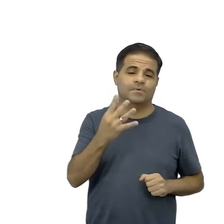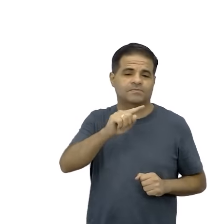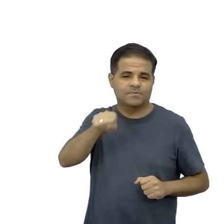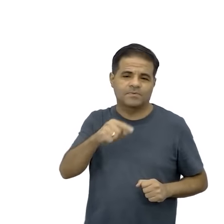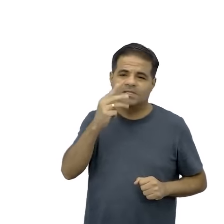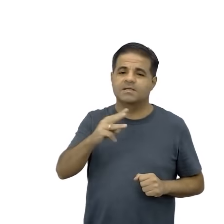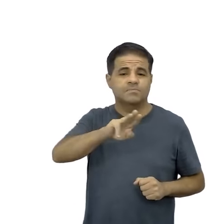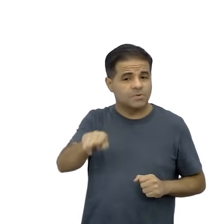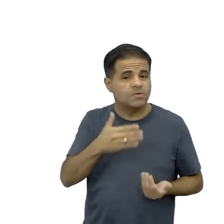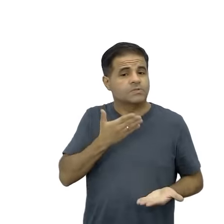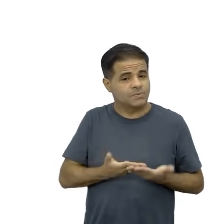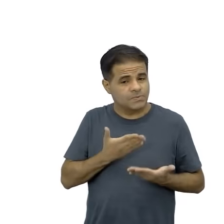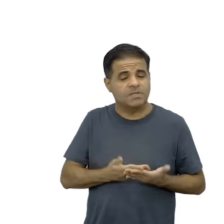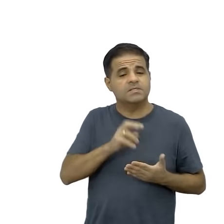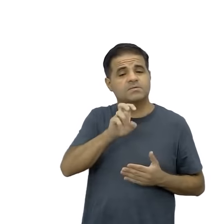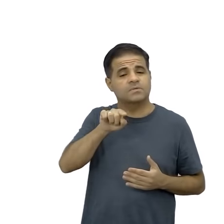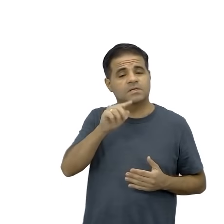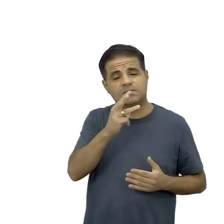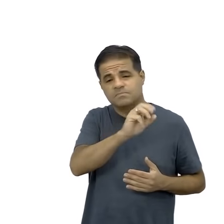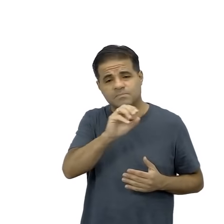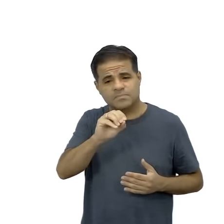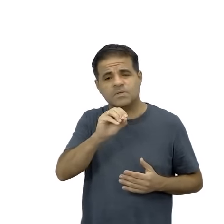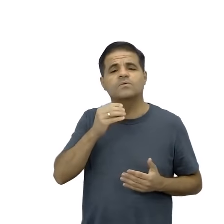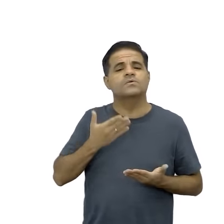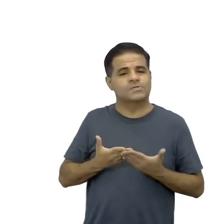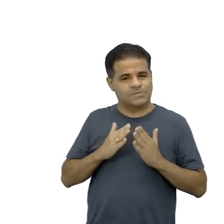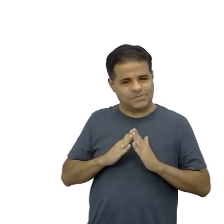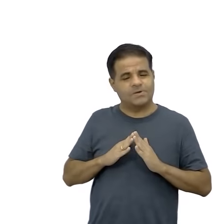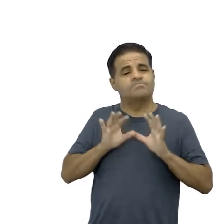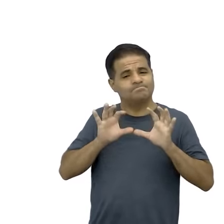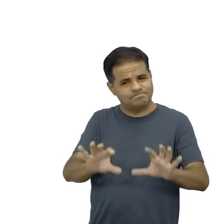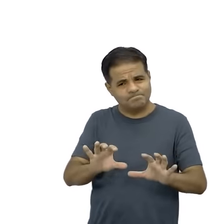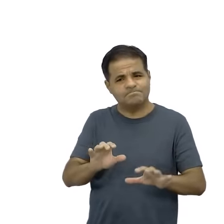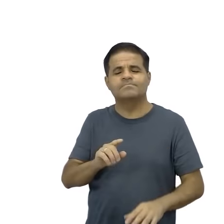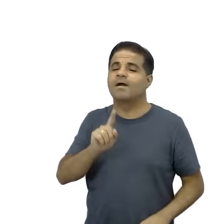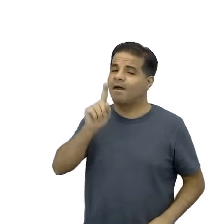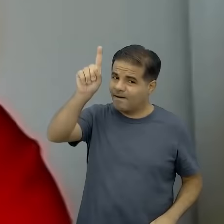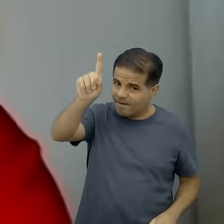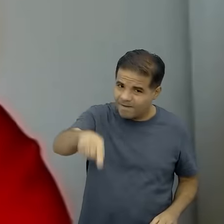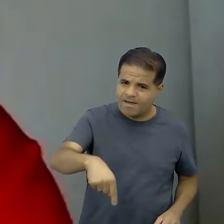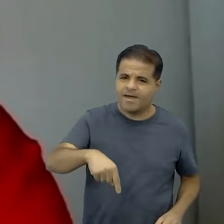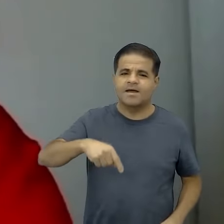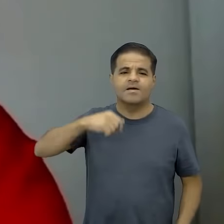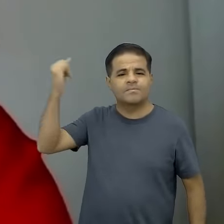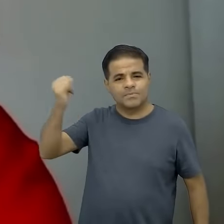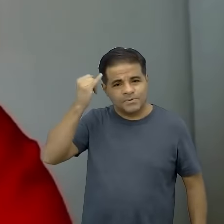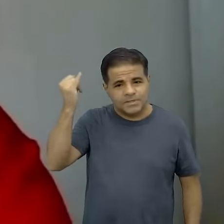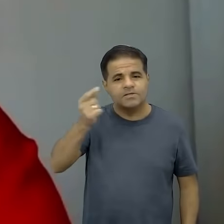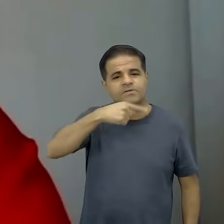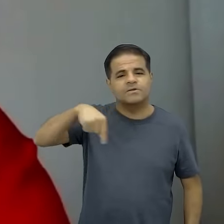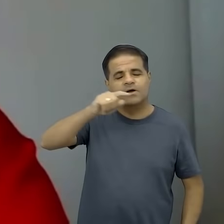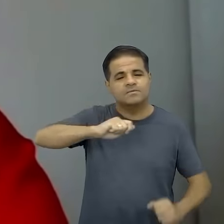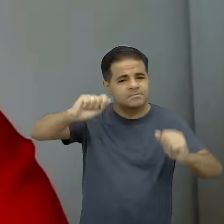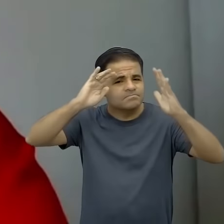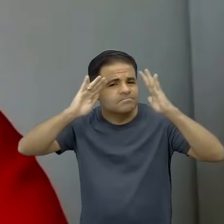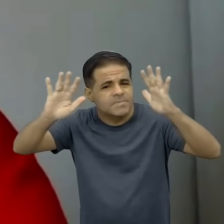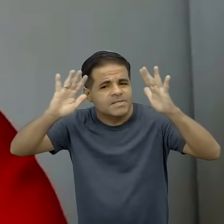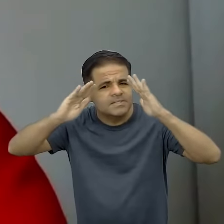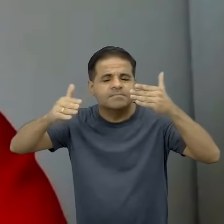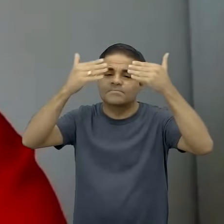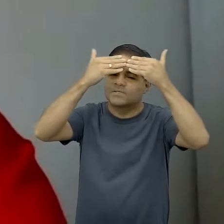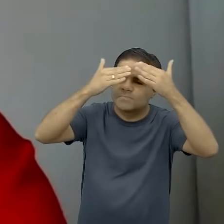4,3 milhões de estudantes, 53 mil e 300 escolas, e isso é muito importante que a gente pense na dimensão do